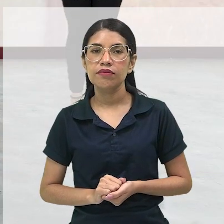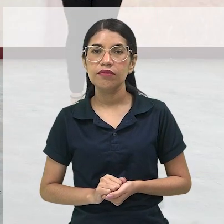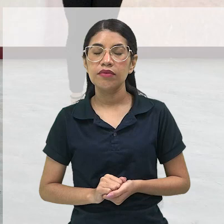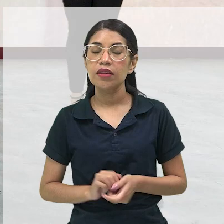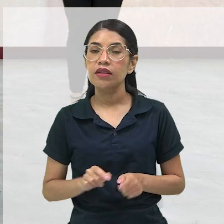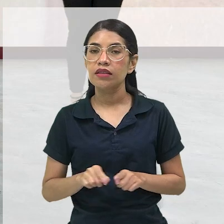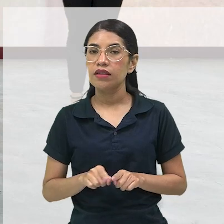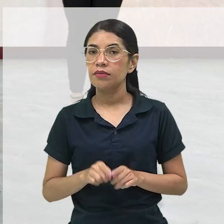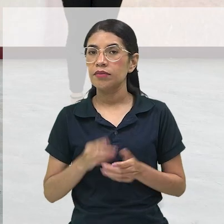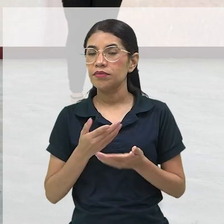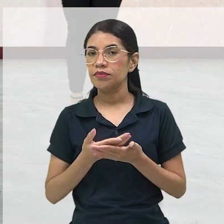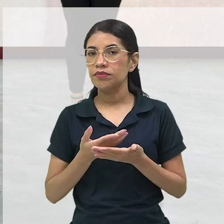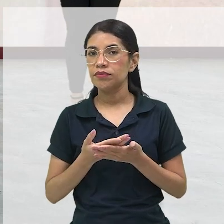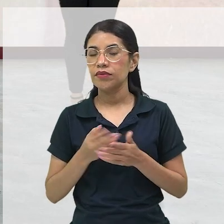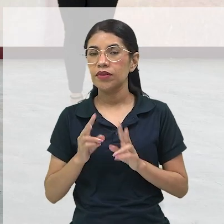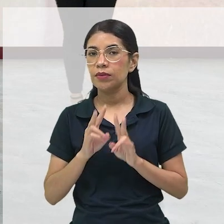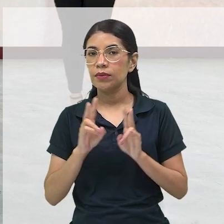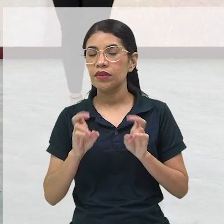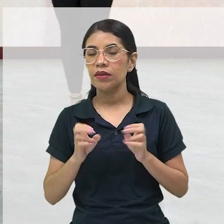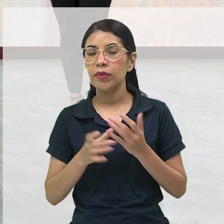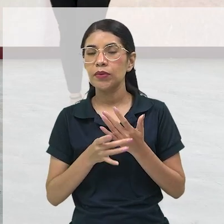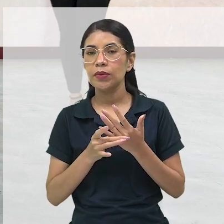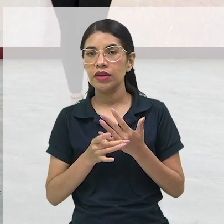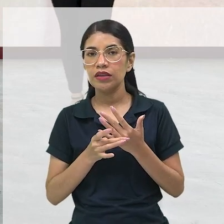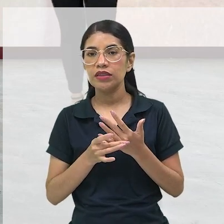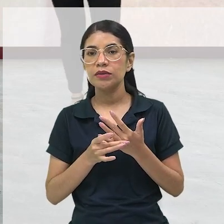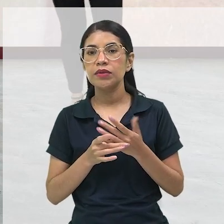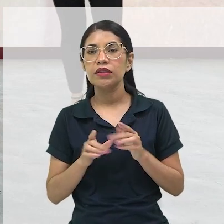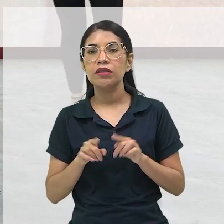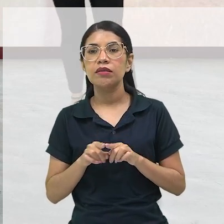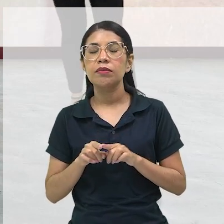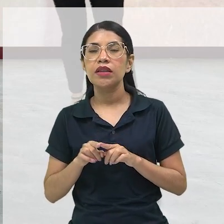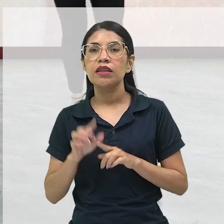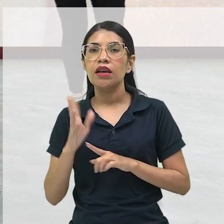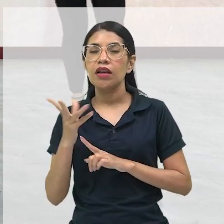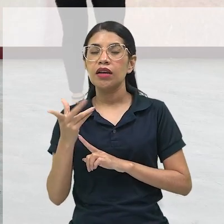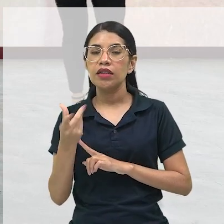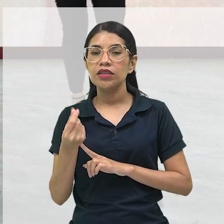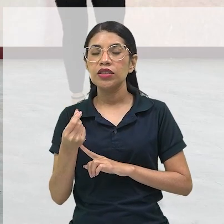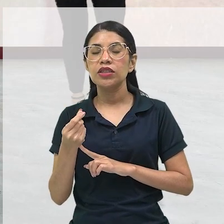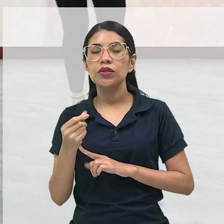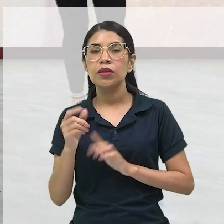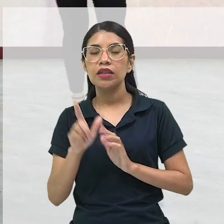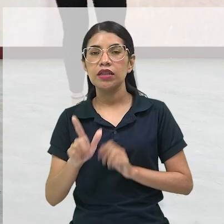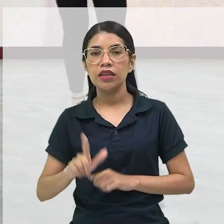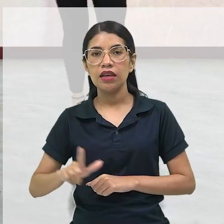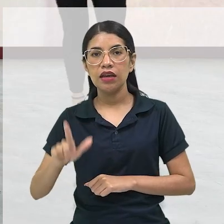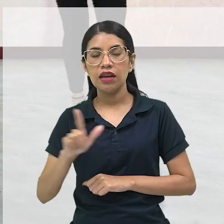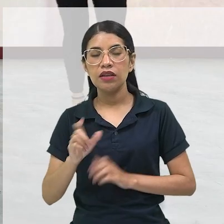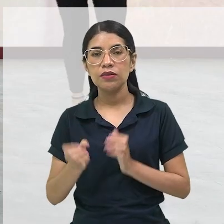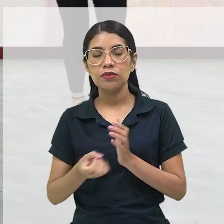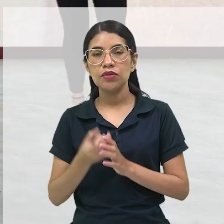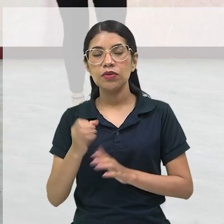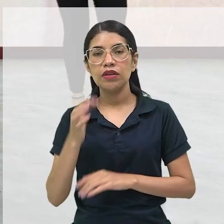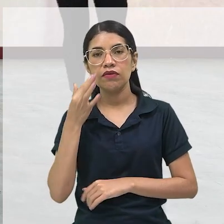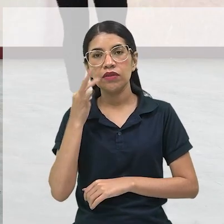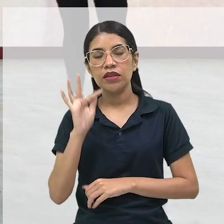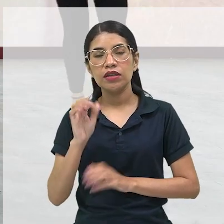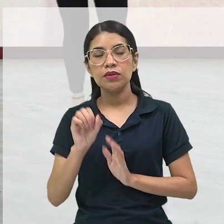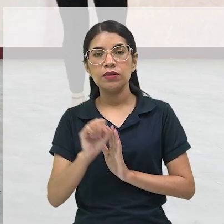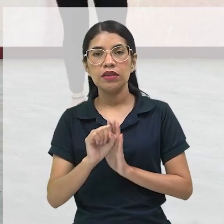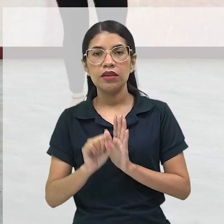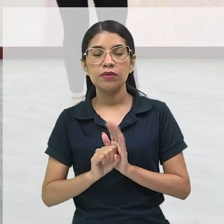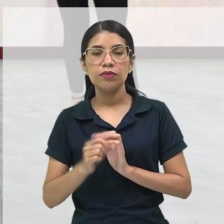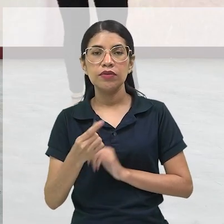E nós falamos do realismo, que é um movimento artístico e literário surgido na França em meados do século XIX, como